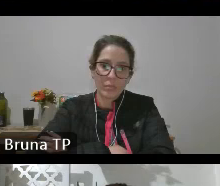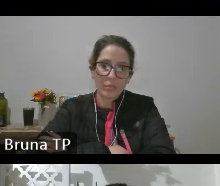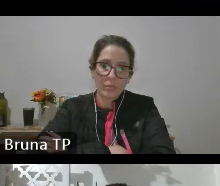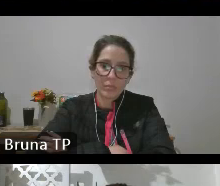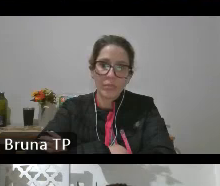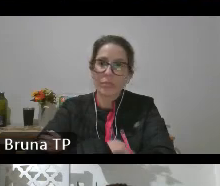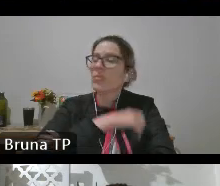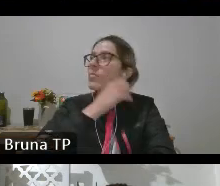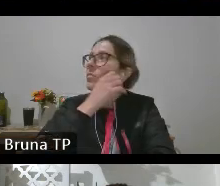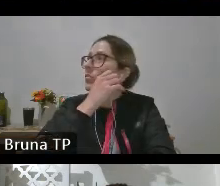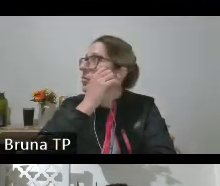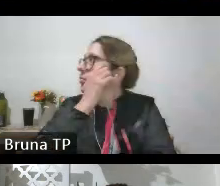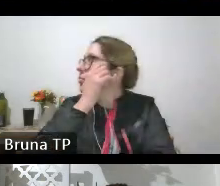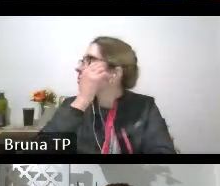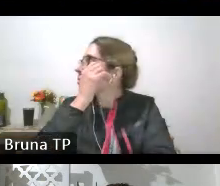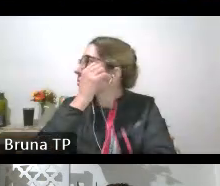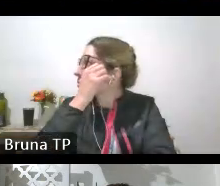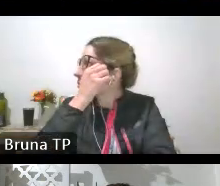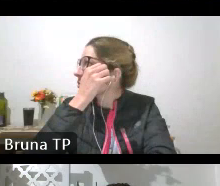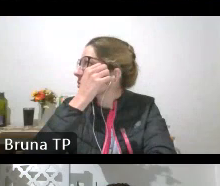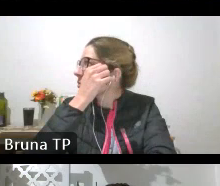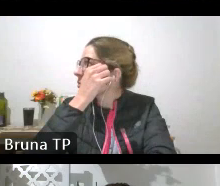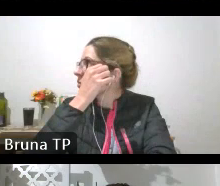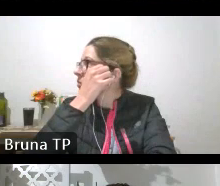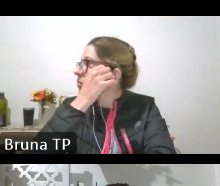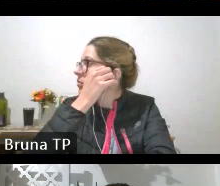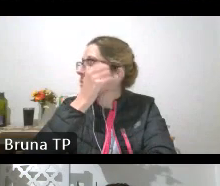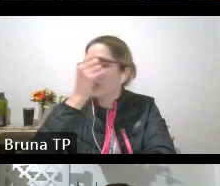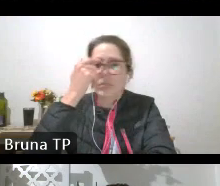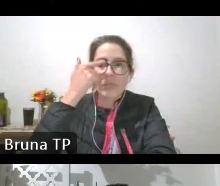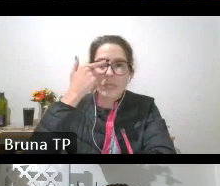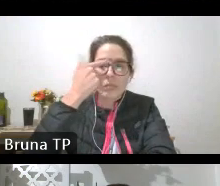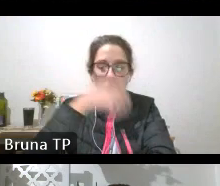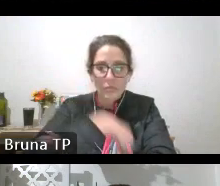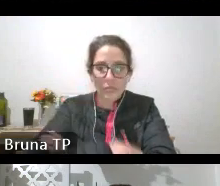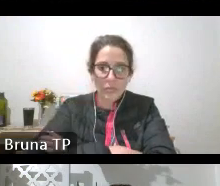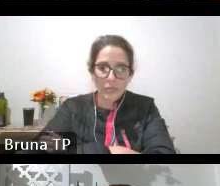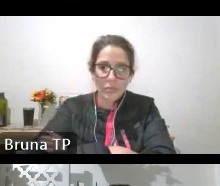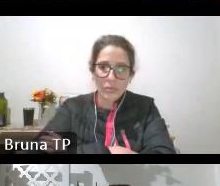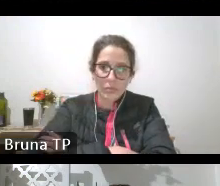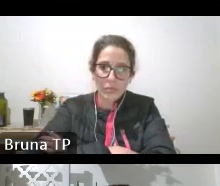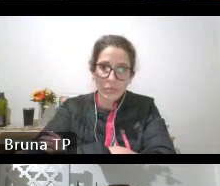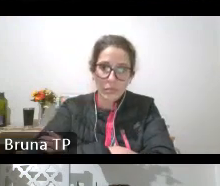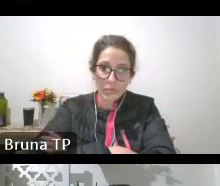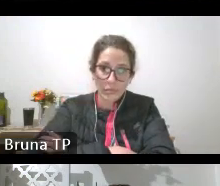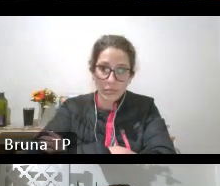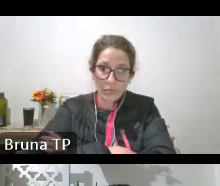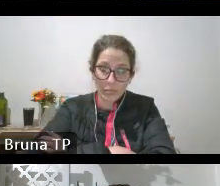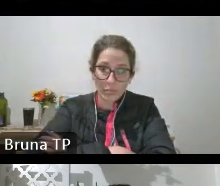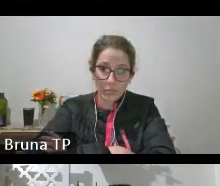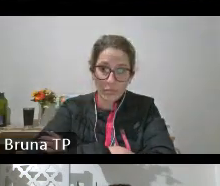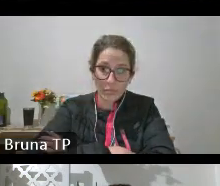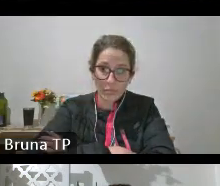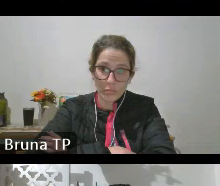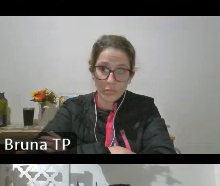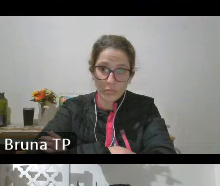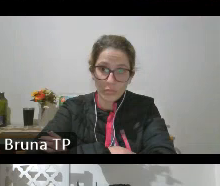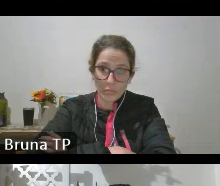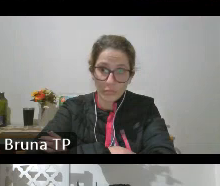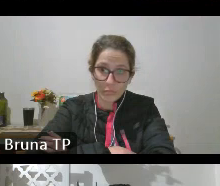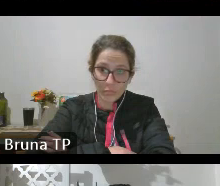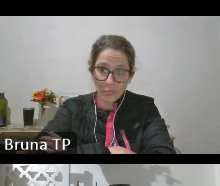livro e normas para conseguir embasar um bom laudo, explicar bem